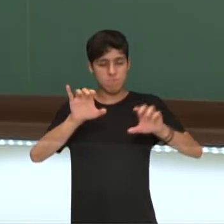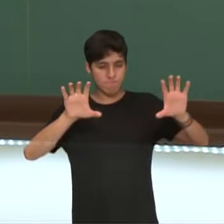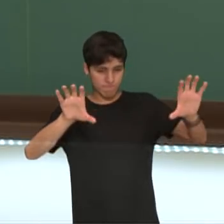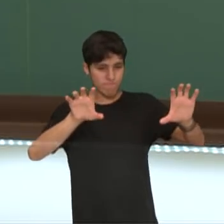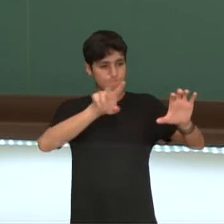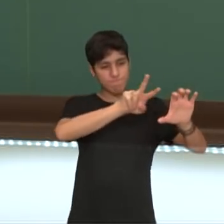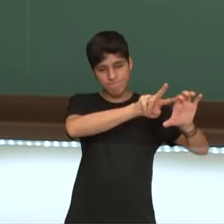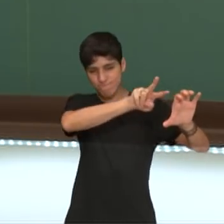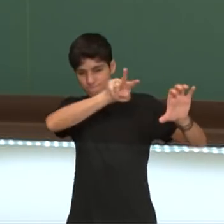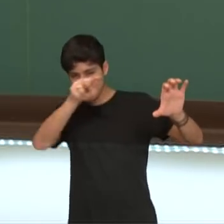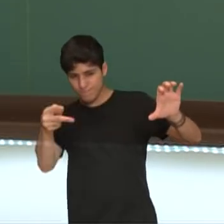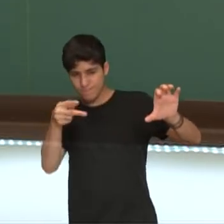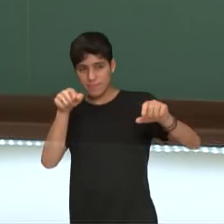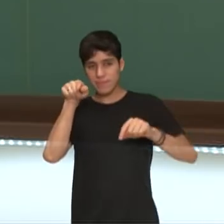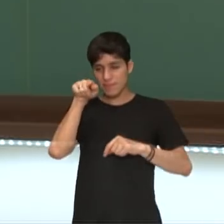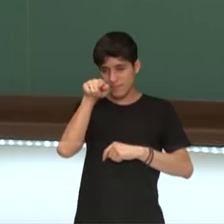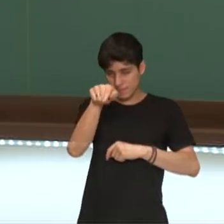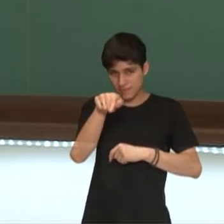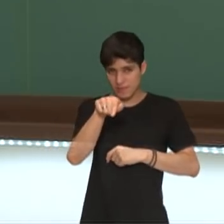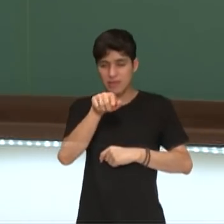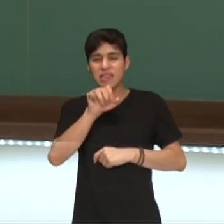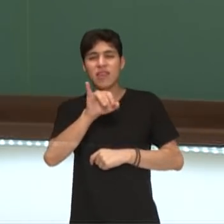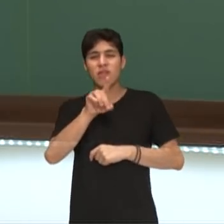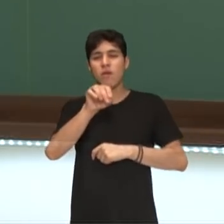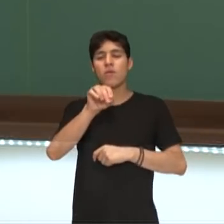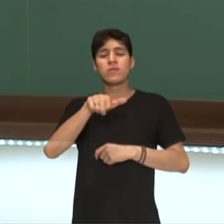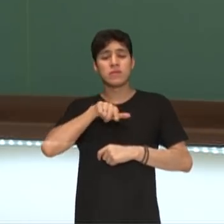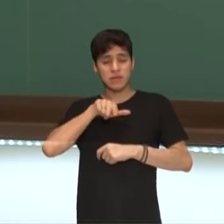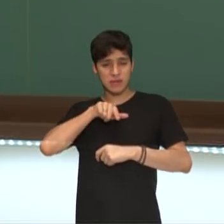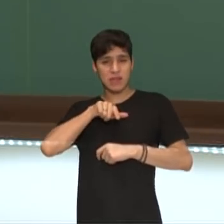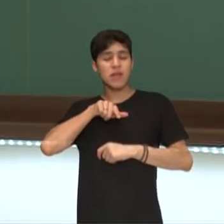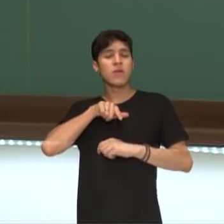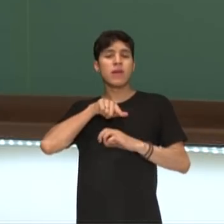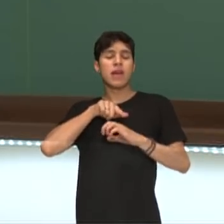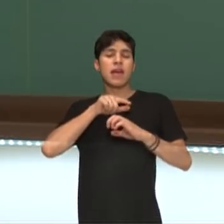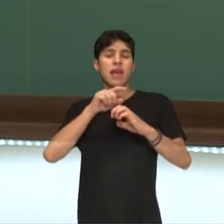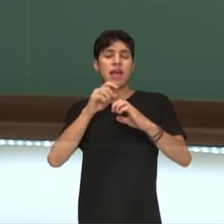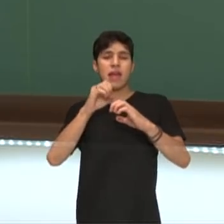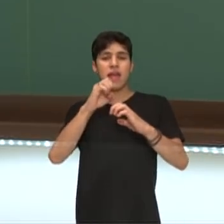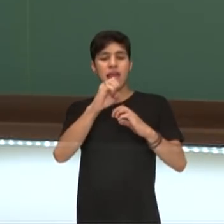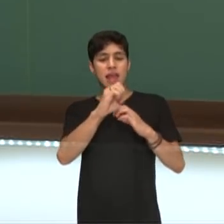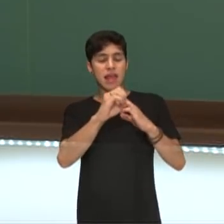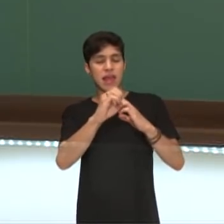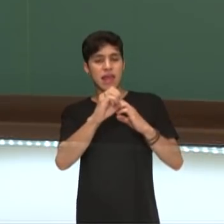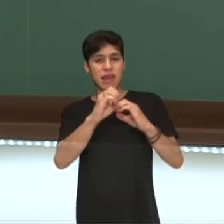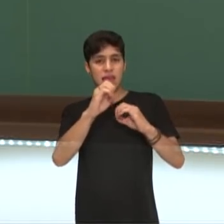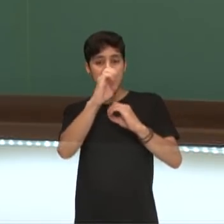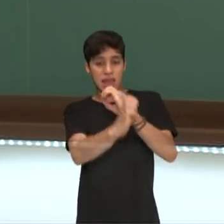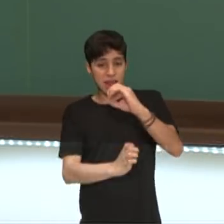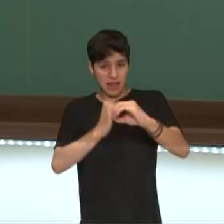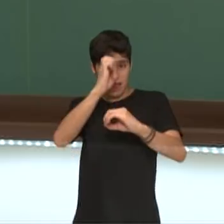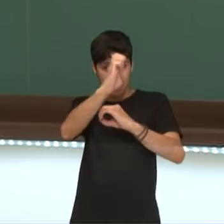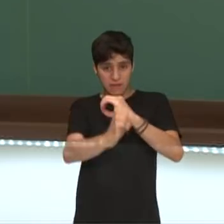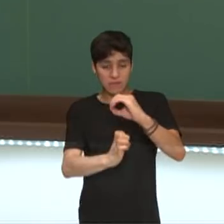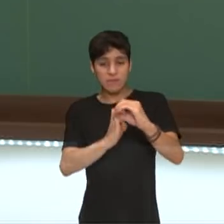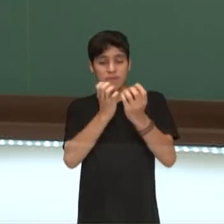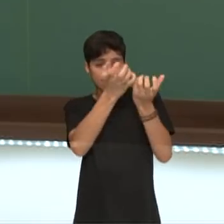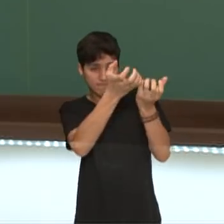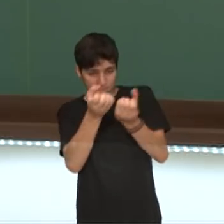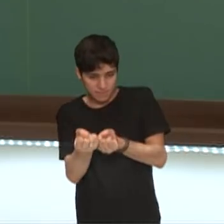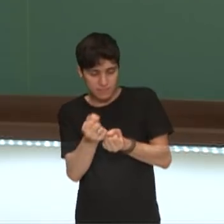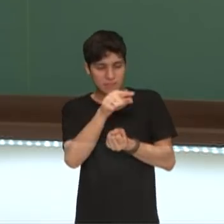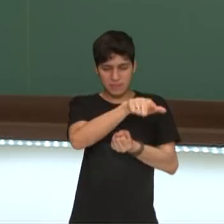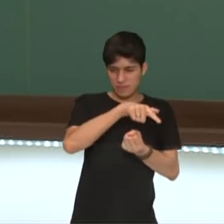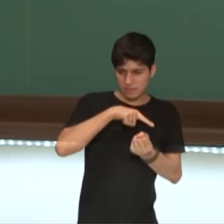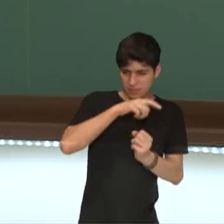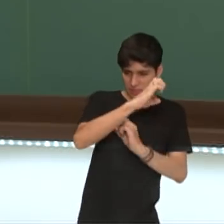valência. E o elemento iodo tem um elétron para receber. Então fechou ali a ligação. Por quê? Porque um tem para doar e